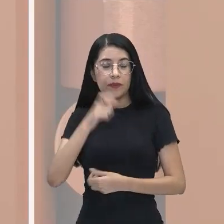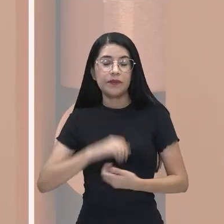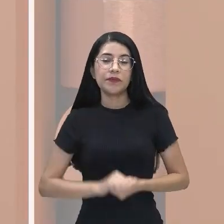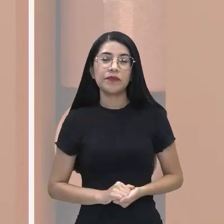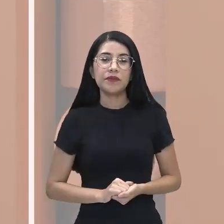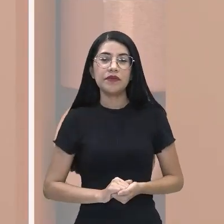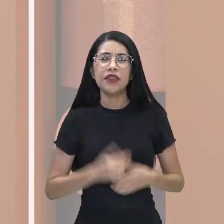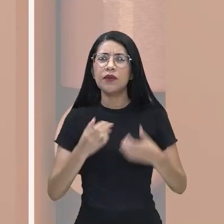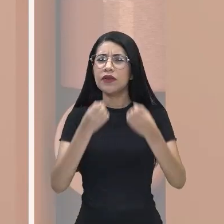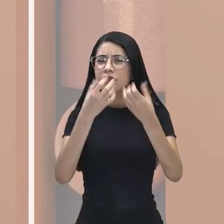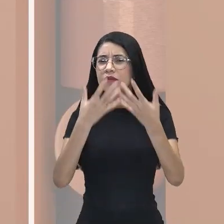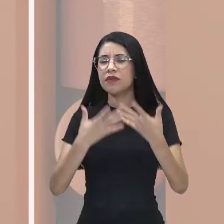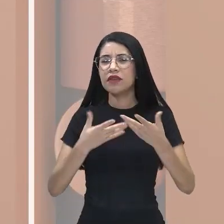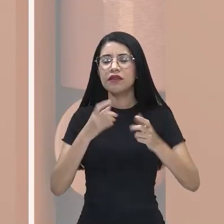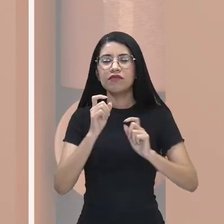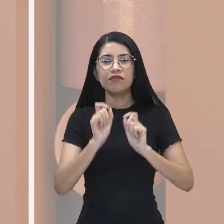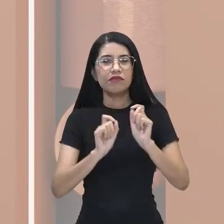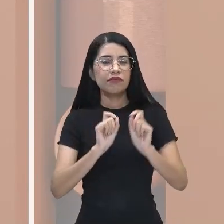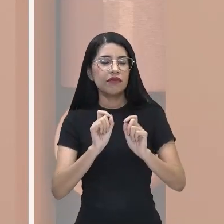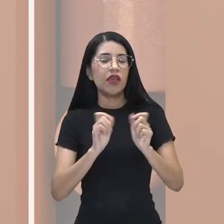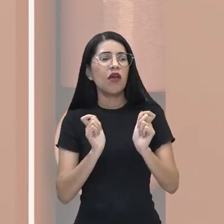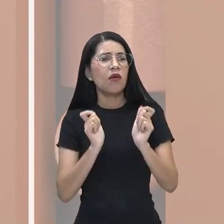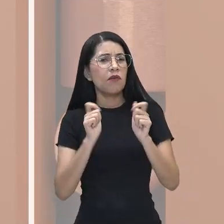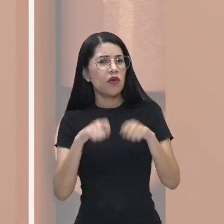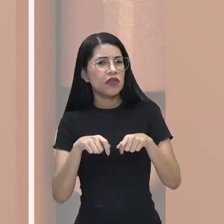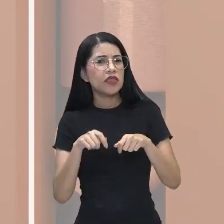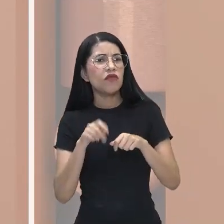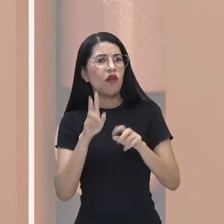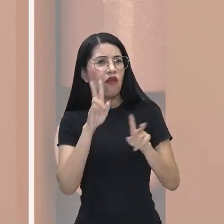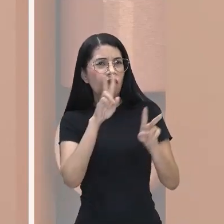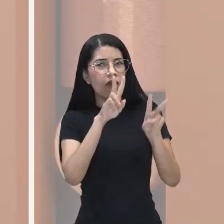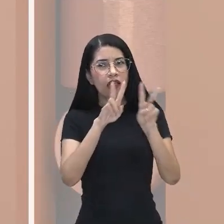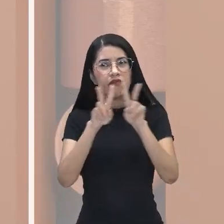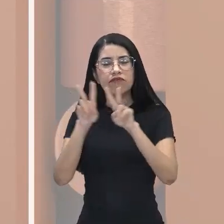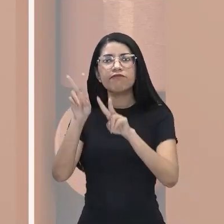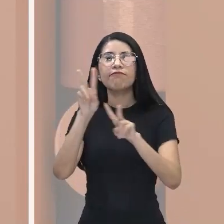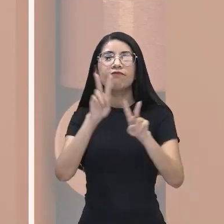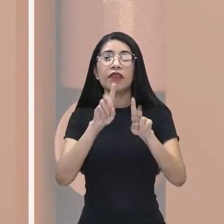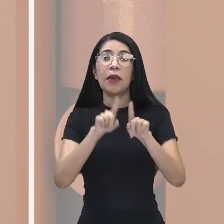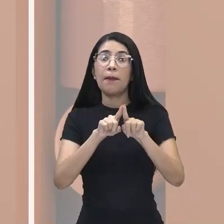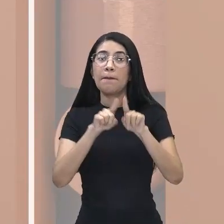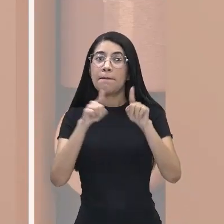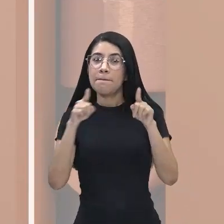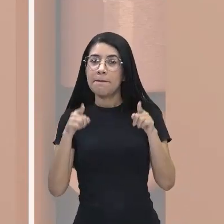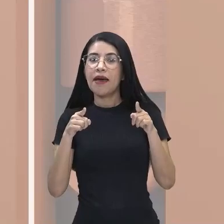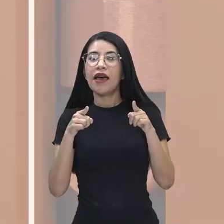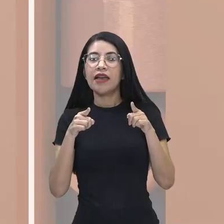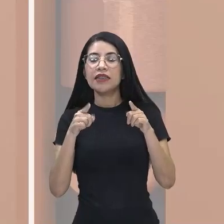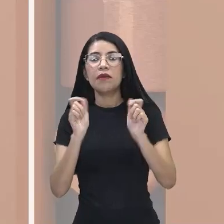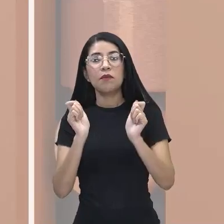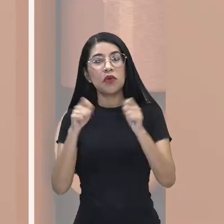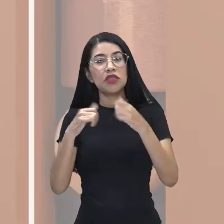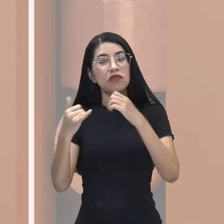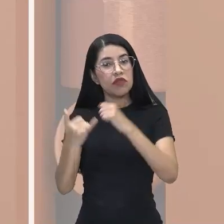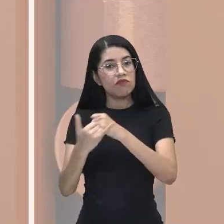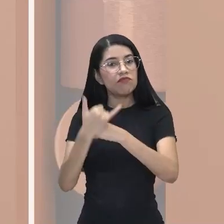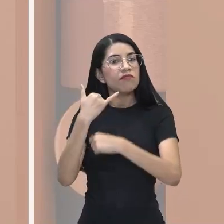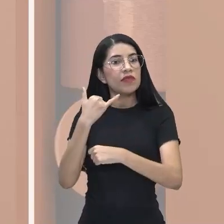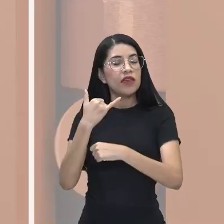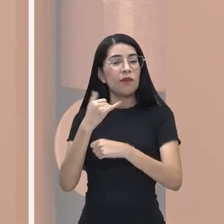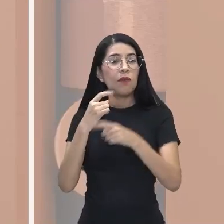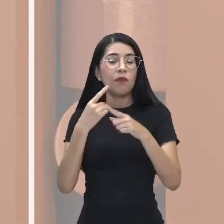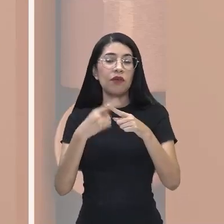tá? Ele fala para nós que a gente pode até ver, mas aquilo vai nos enganar. Porque aquilo que